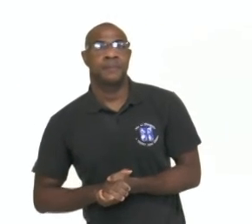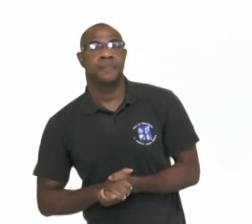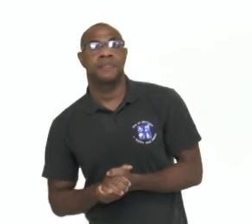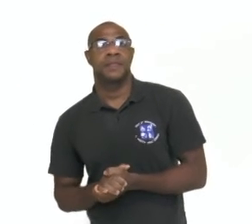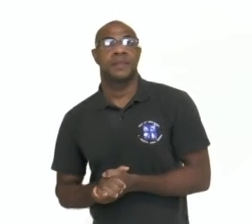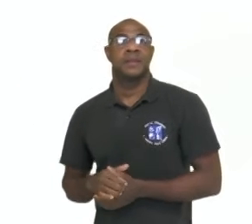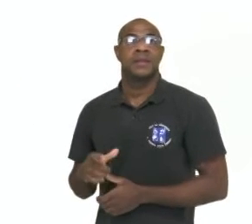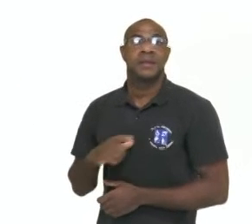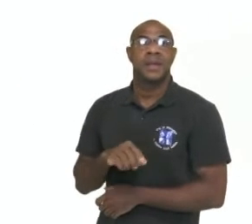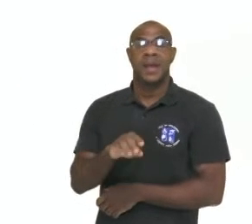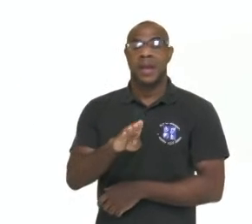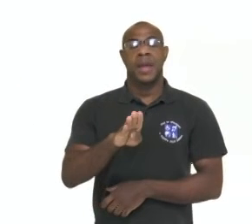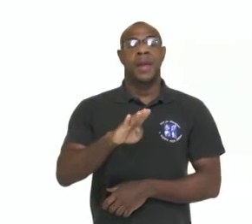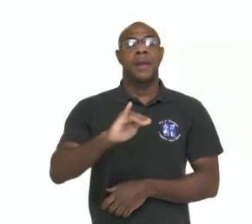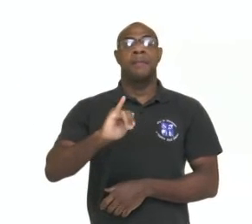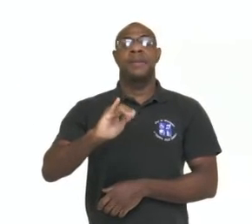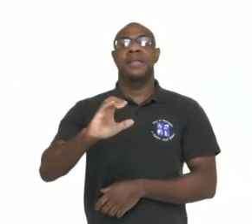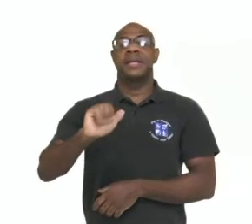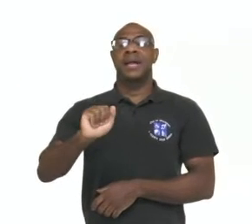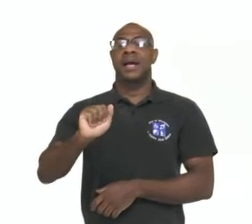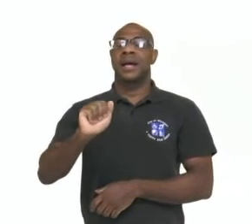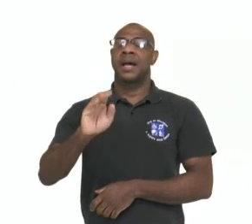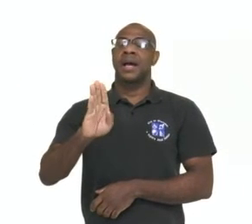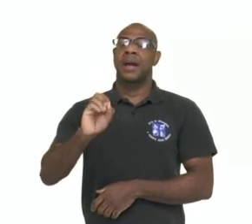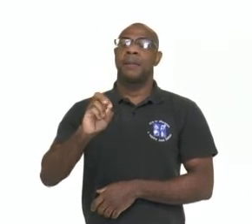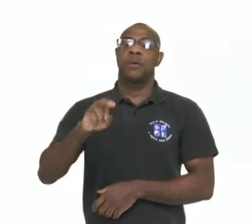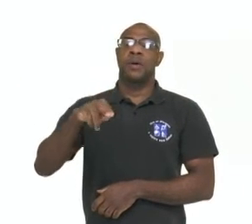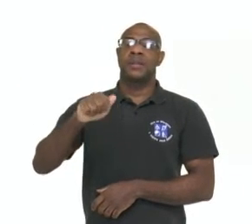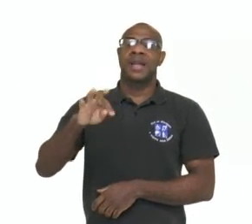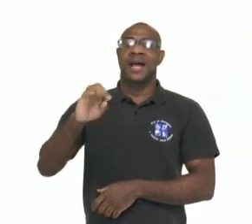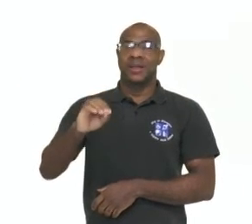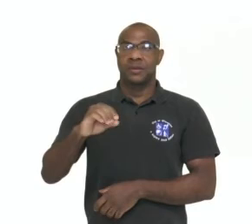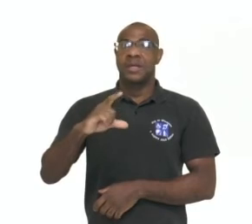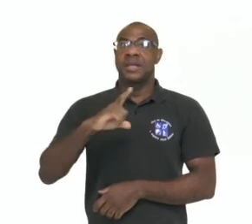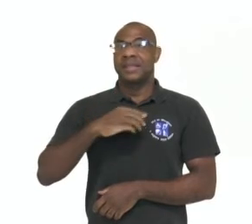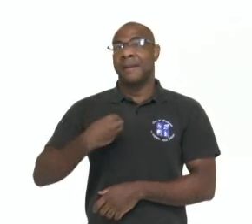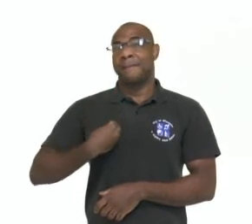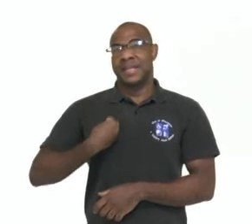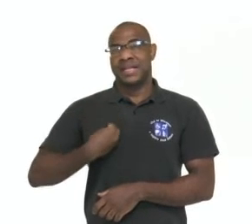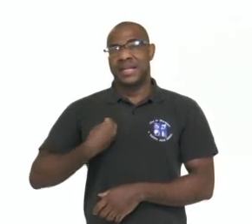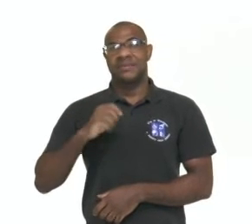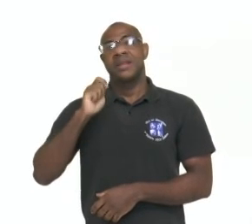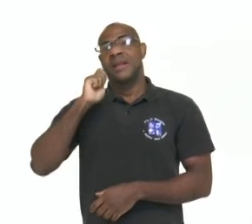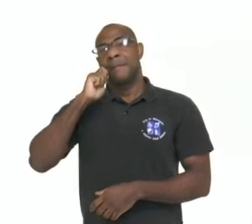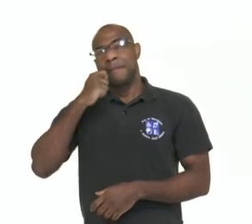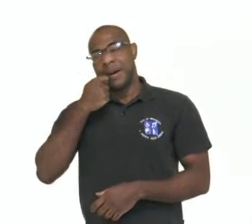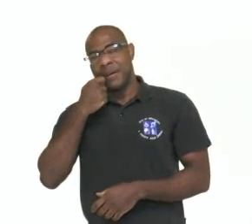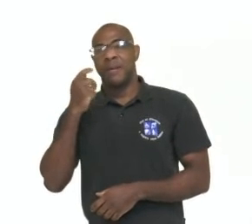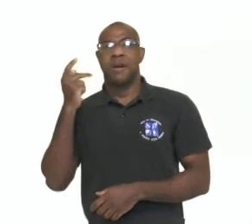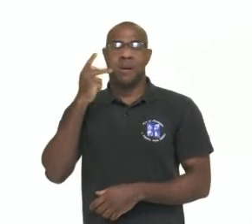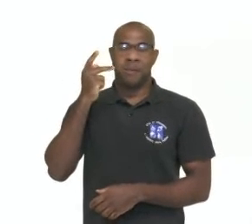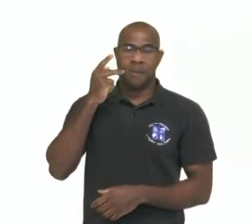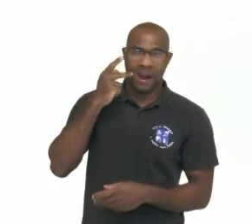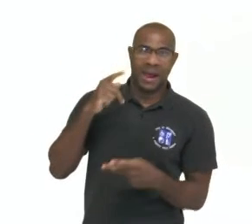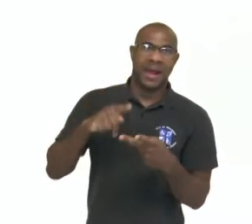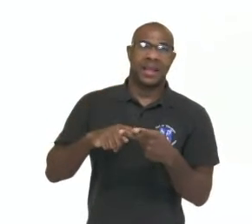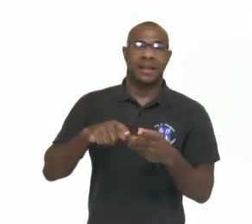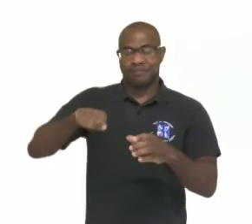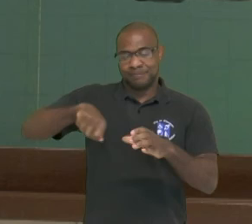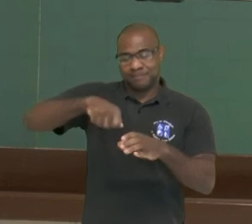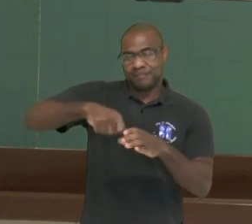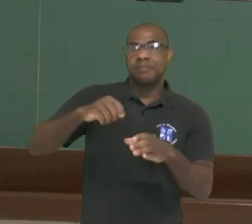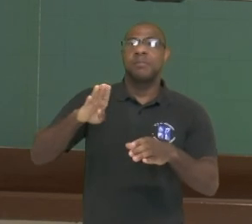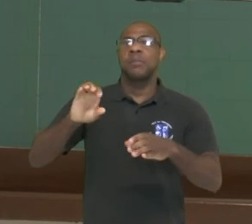O nosso bicarbonato de sódio está presente aí na fabricação de pães, de balas, tá, faz parte da culinária,